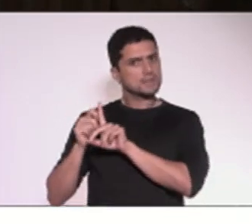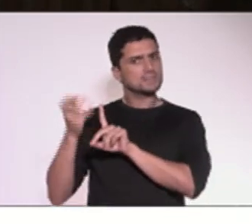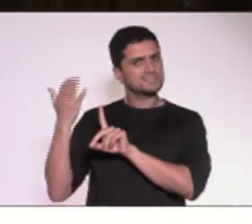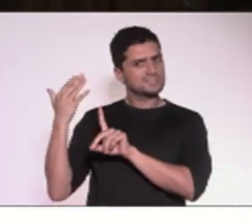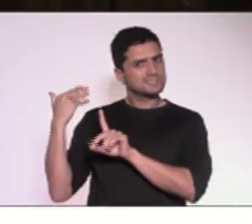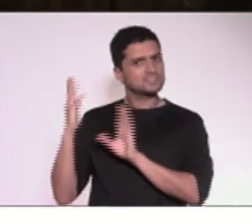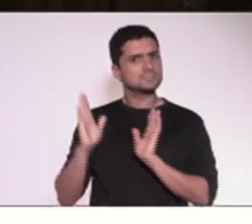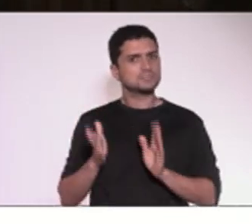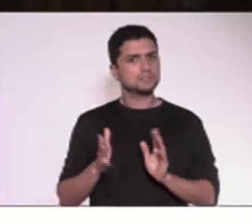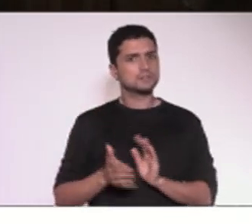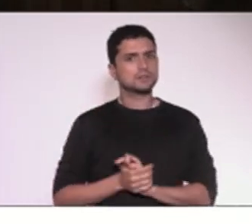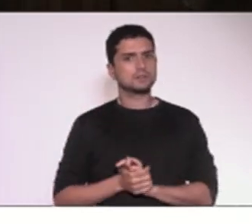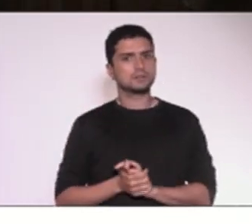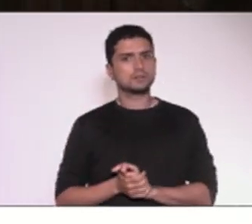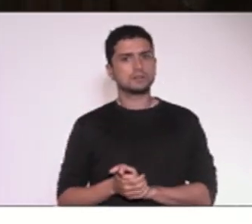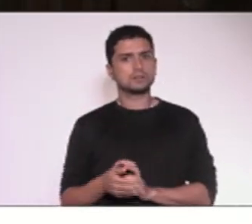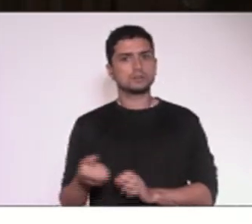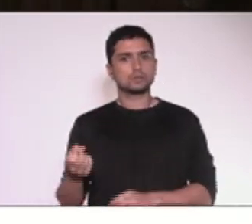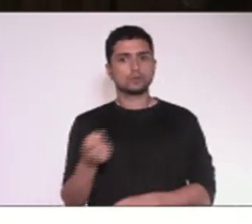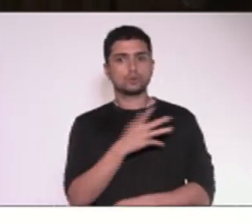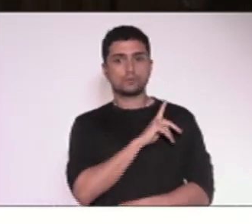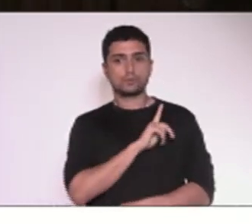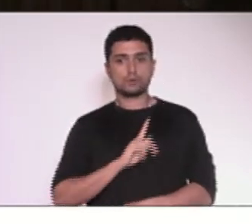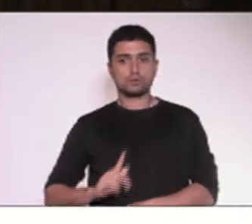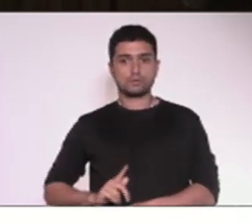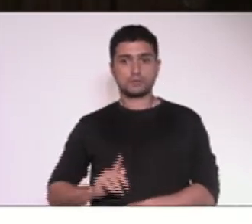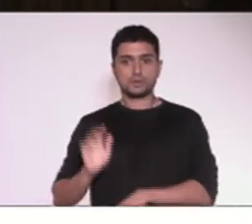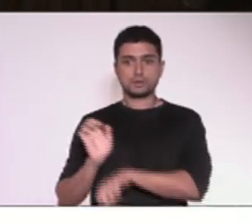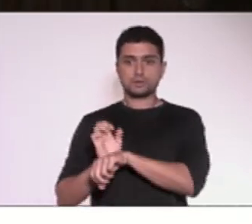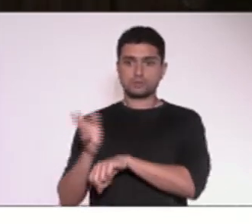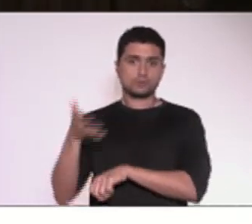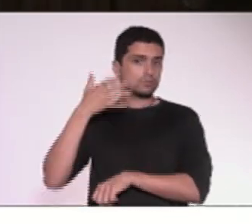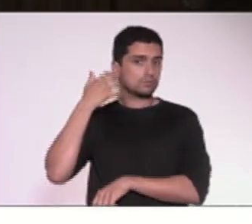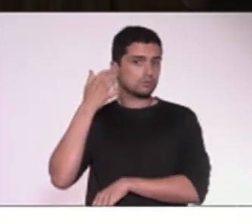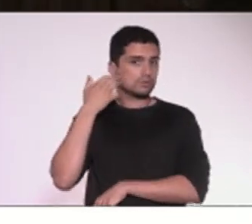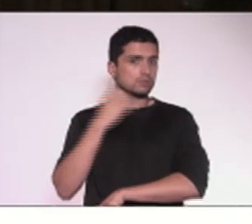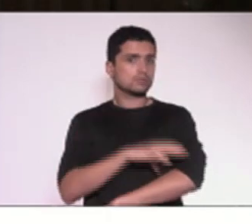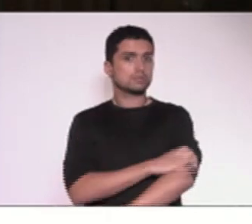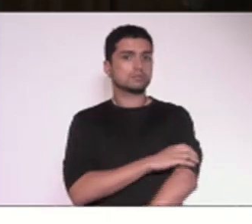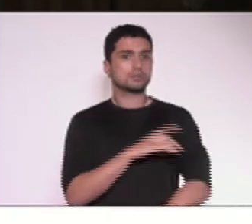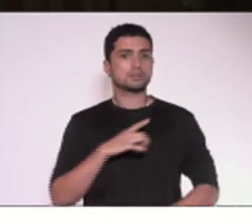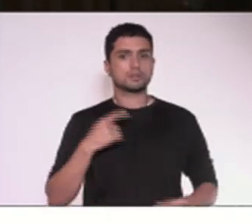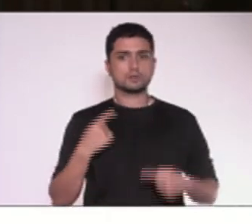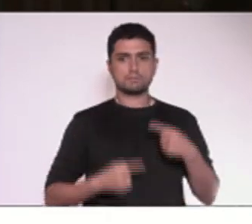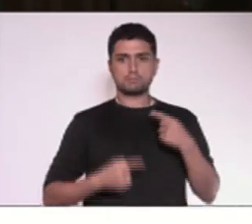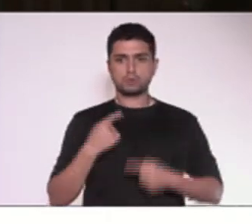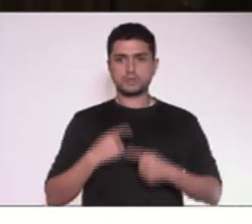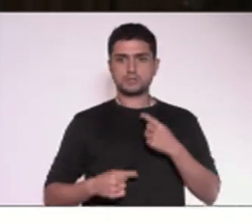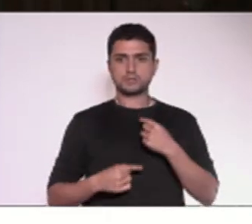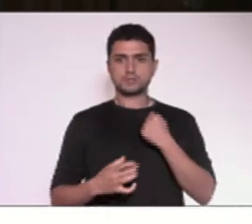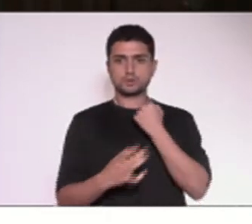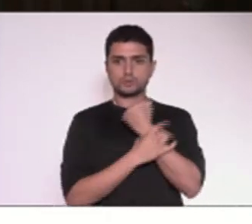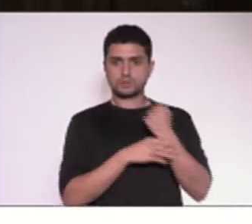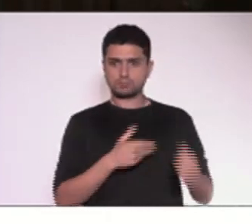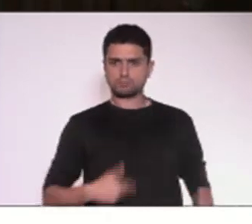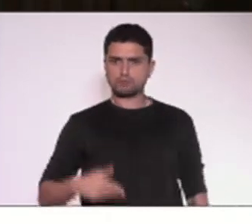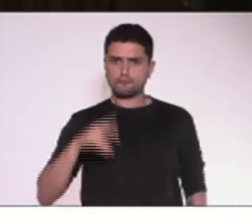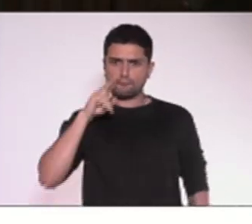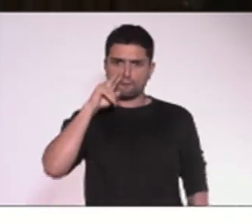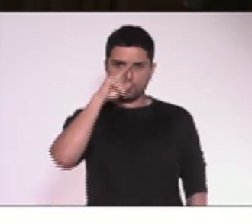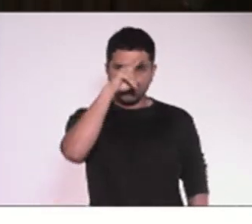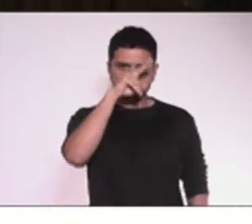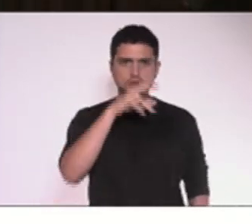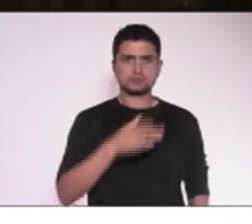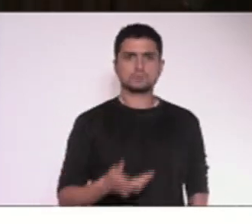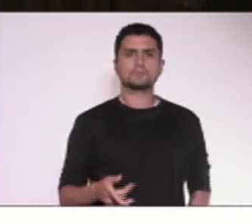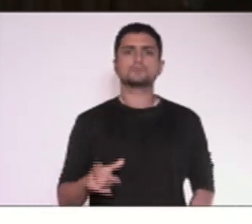a partir do novo governo do Estado, uma política de segurança pública forte, que nos trouxe